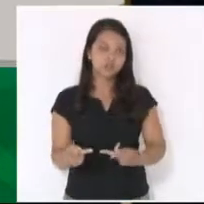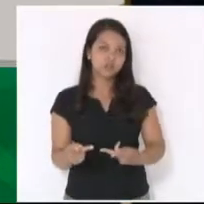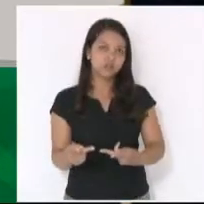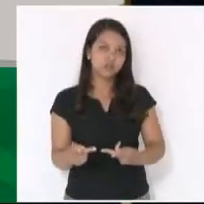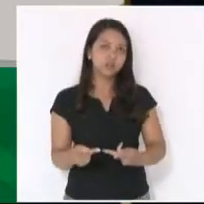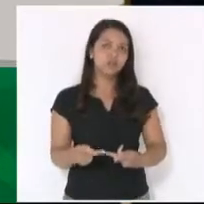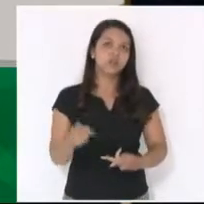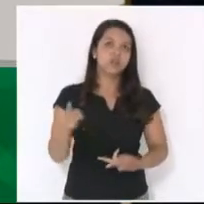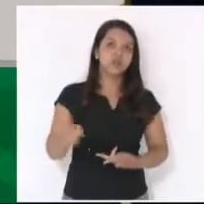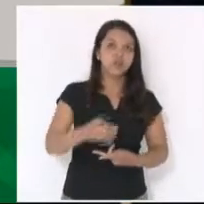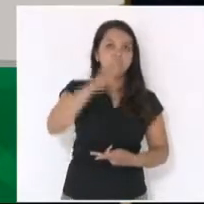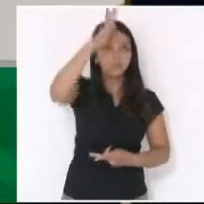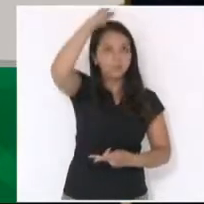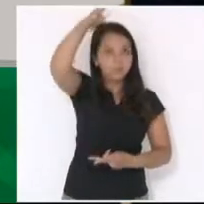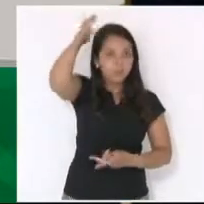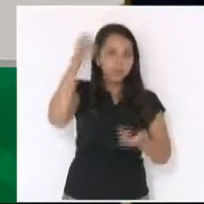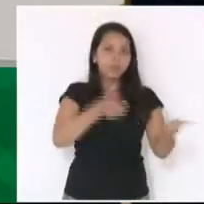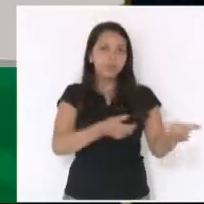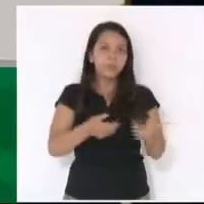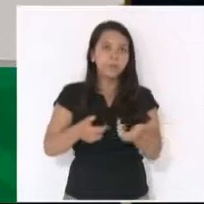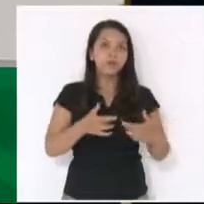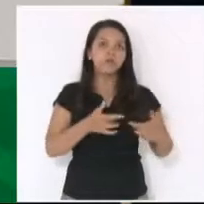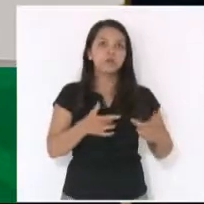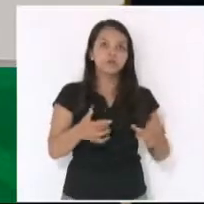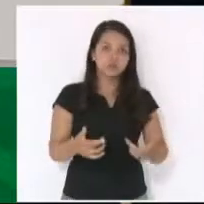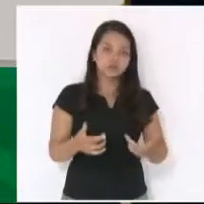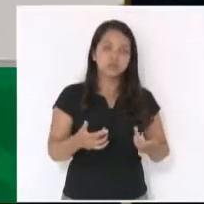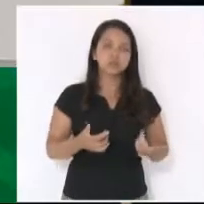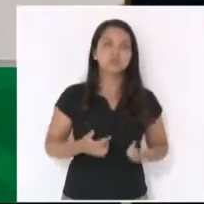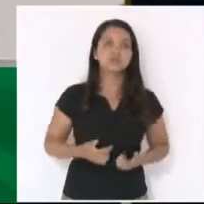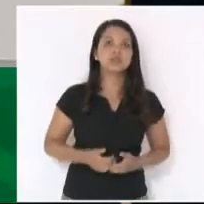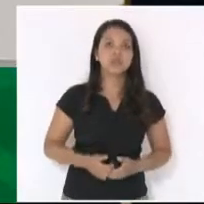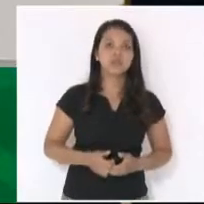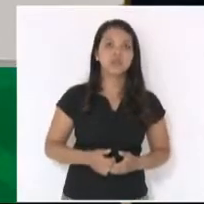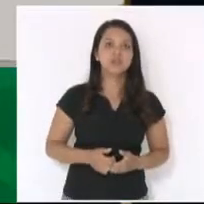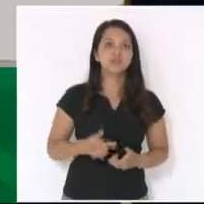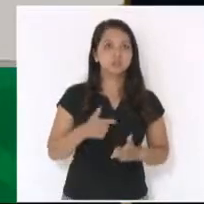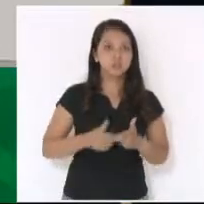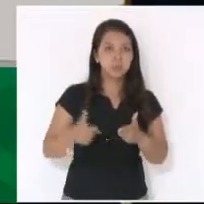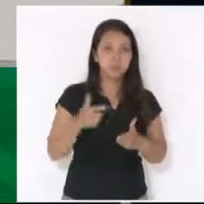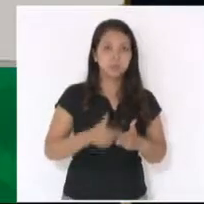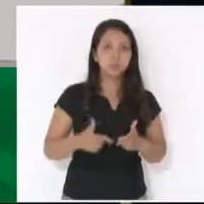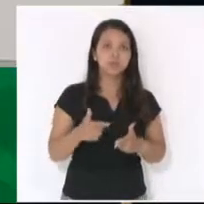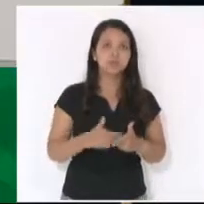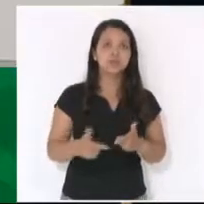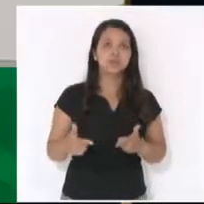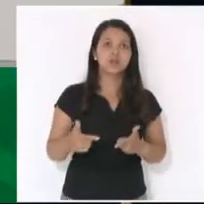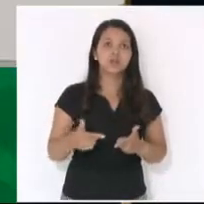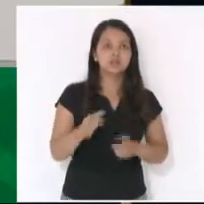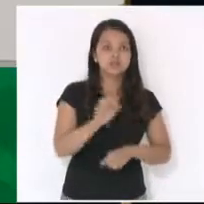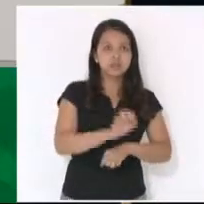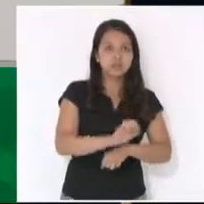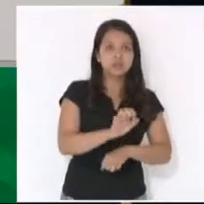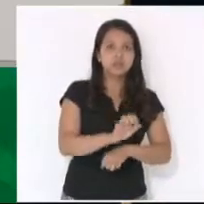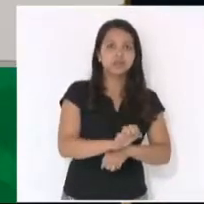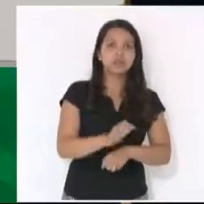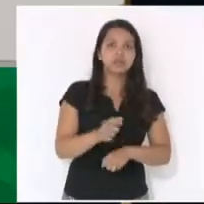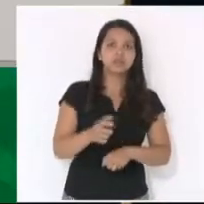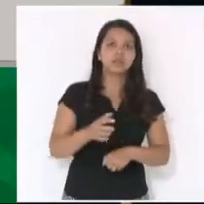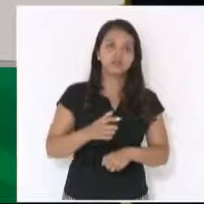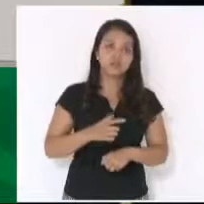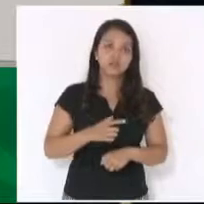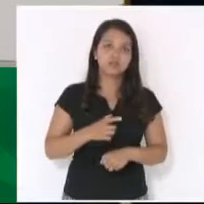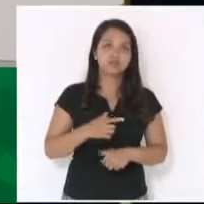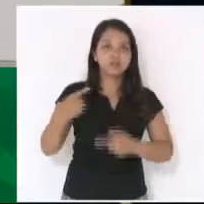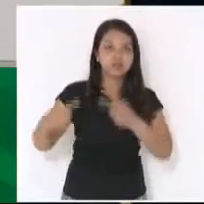bombeiro voluntários em Ascurra e tem um problema aqui vai é Estadual que está em